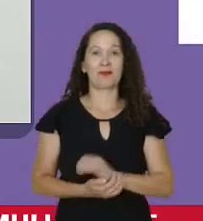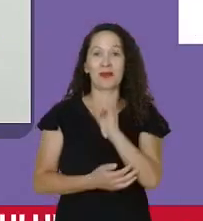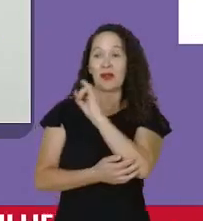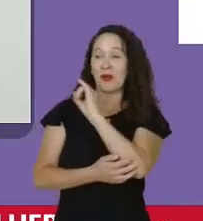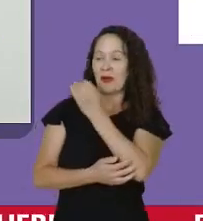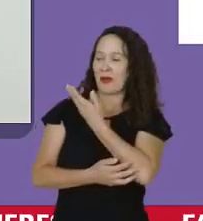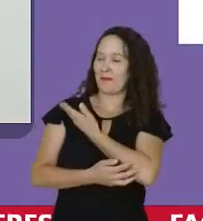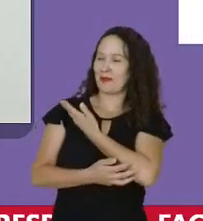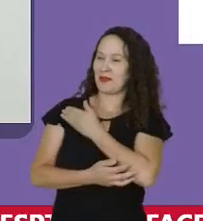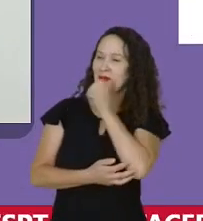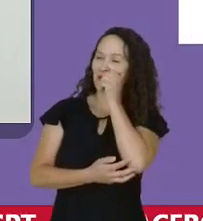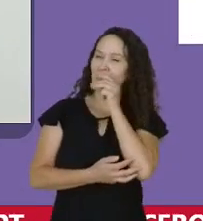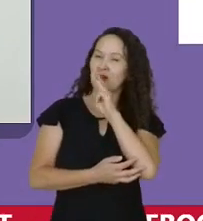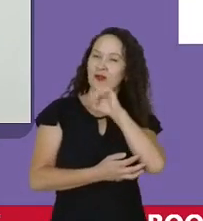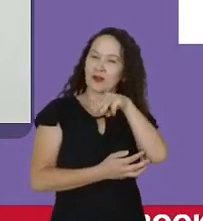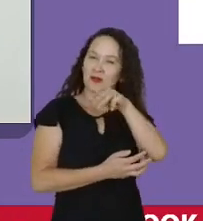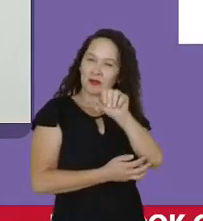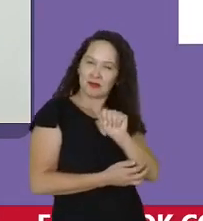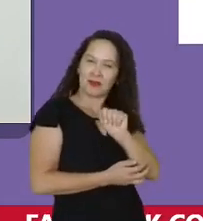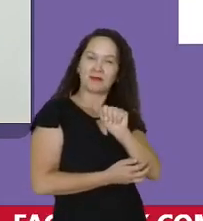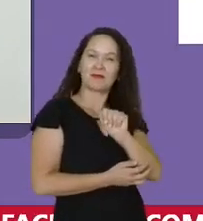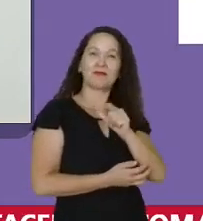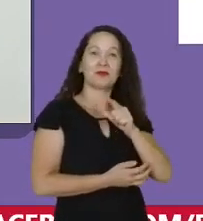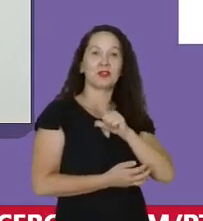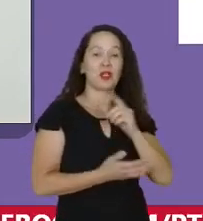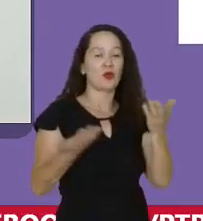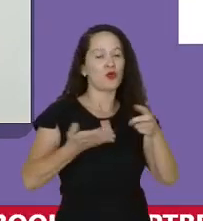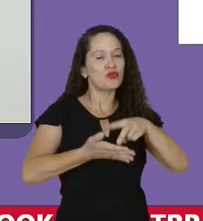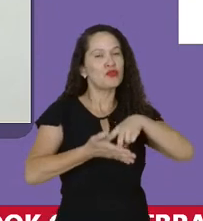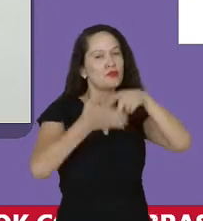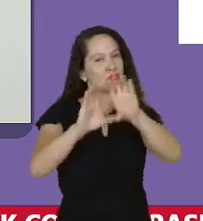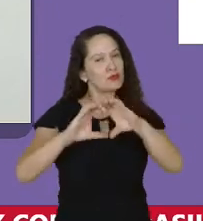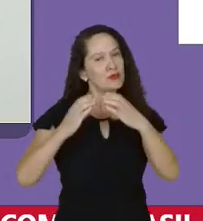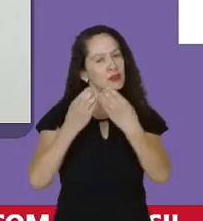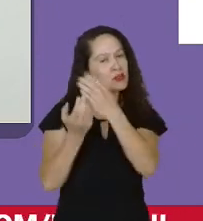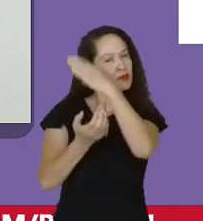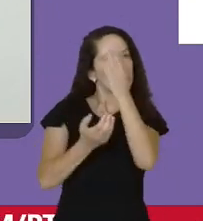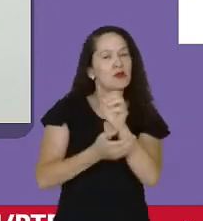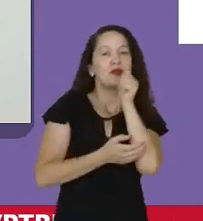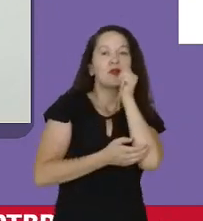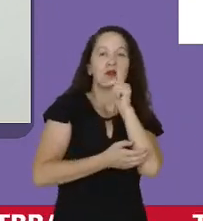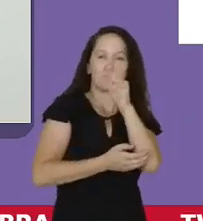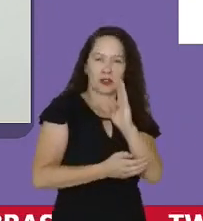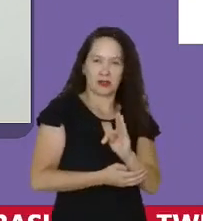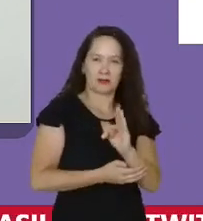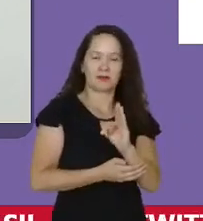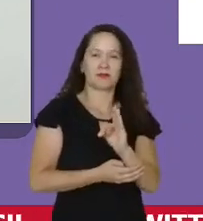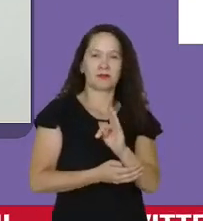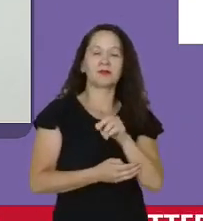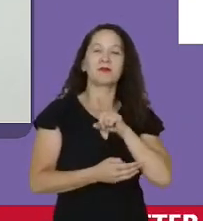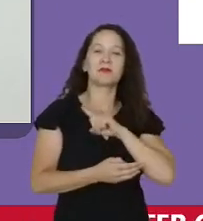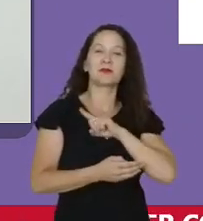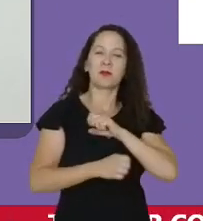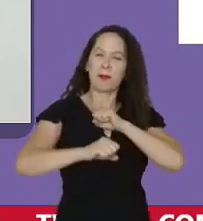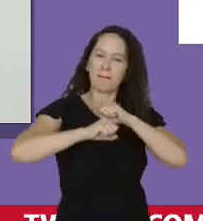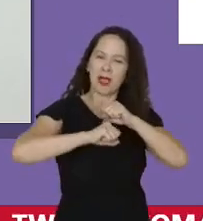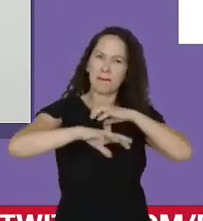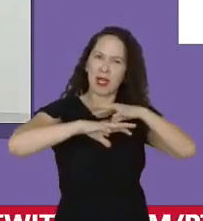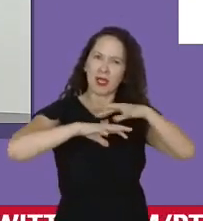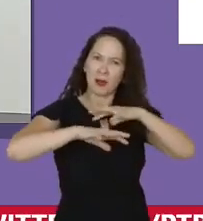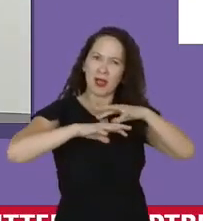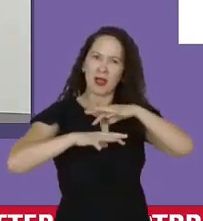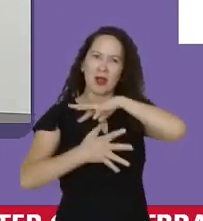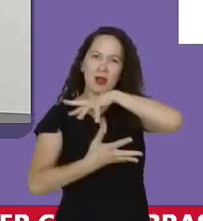Olá, companheiras, sou Wilma dos Reis, estou no Coletivo Nacional de Mulheres do PT e também milito na Marcha Mundial